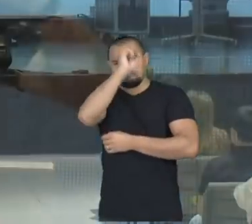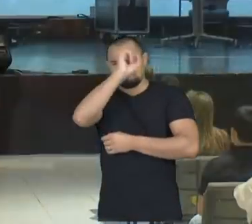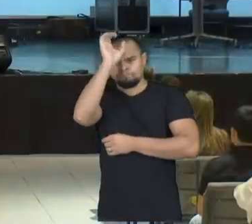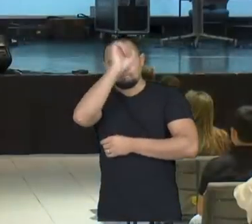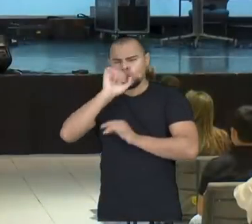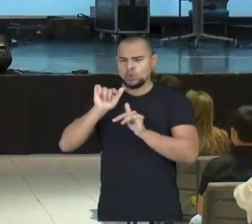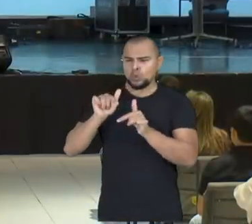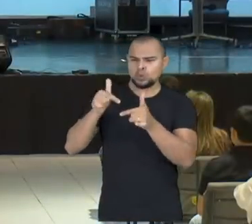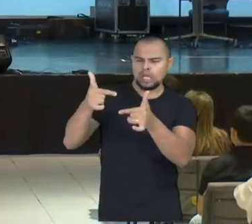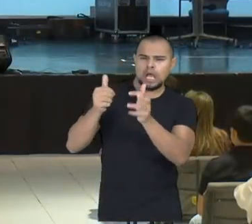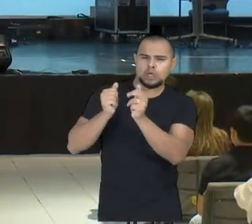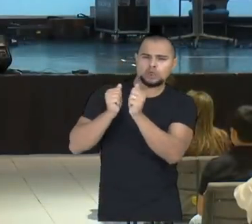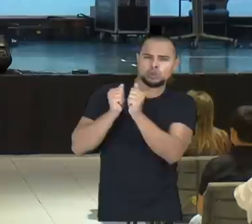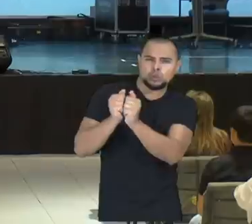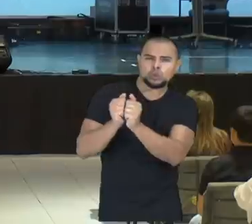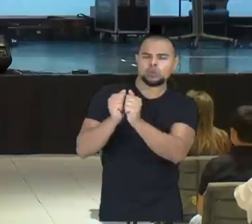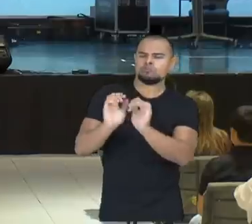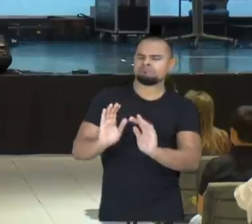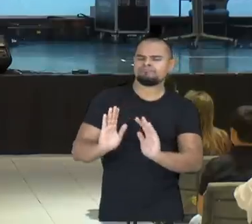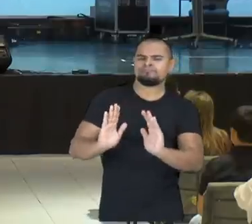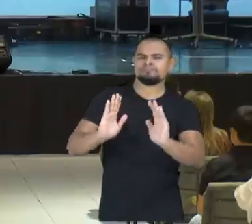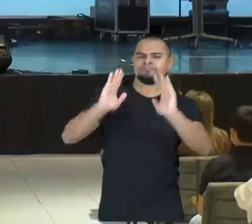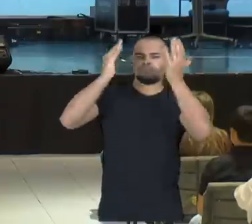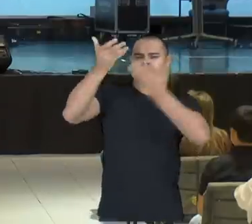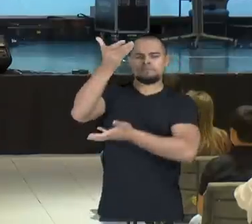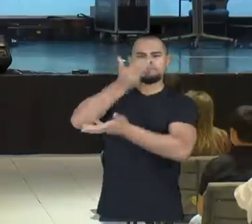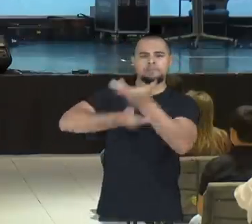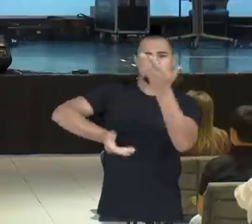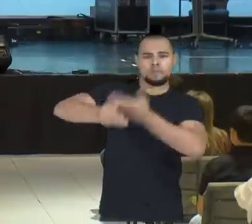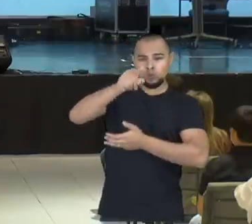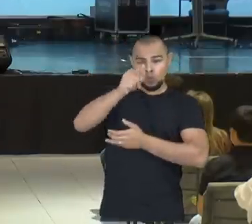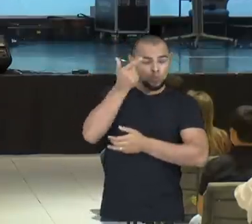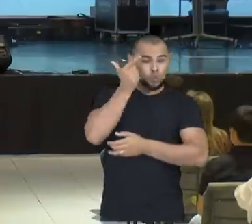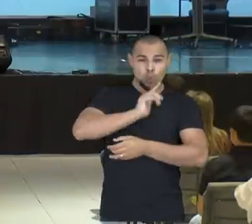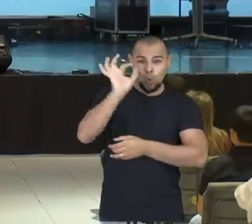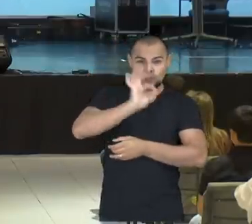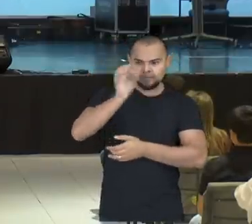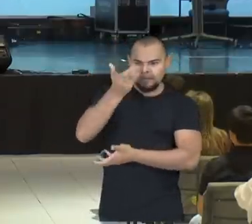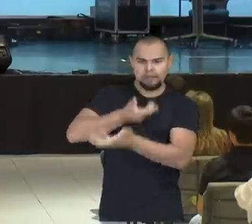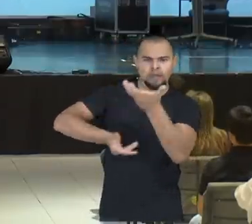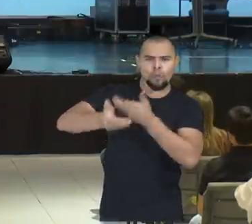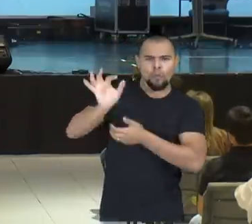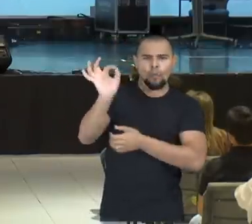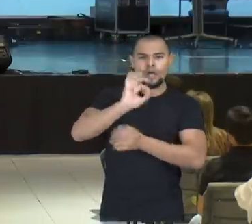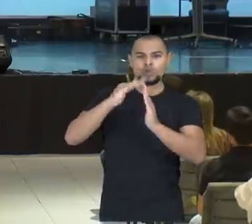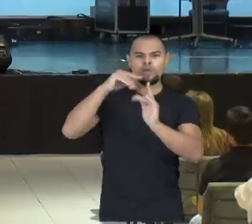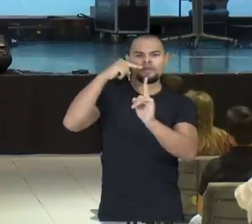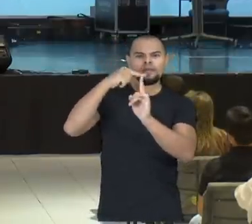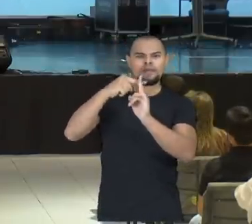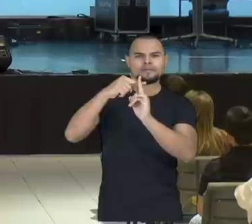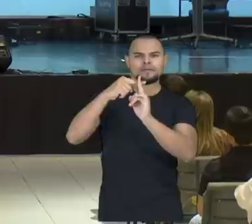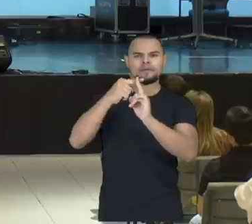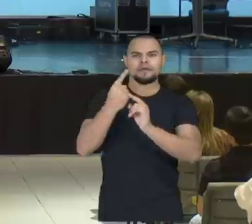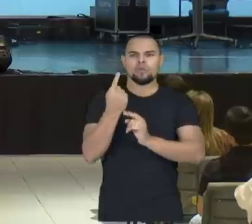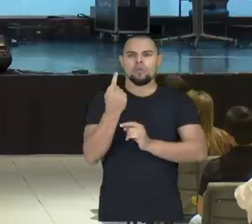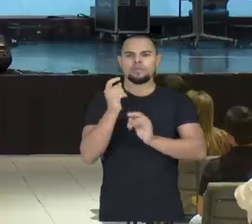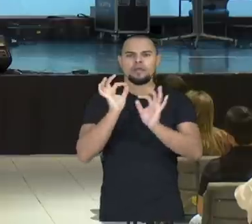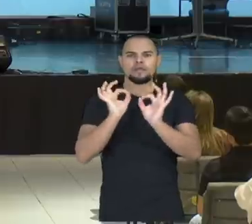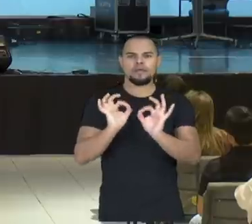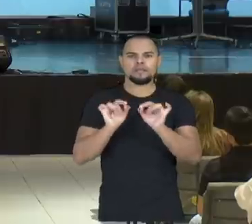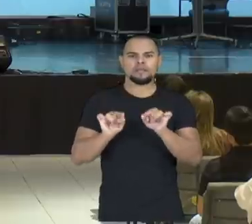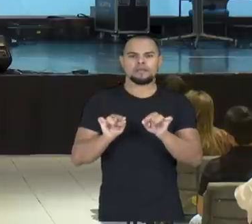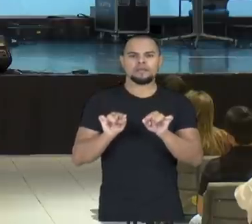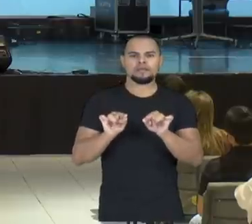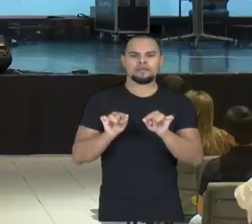e vencer juntos, celebrar e viver, se você não consegue viver isso em uma igreja local, eu vou dizer uma coisa para você, gente. Tem